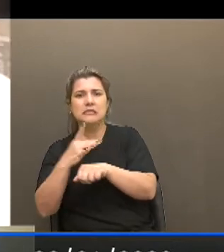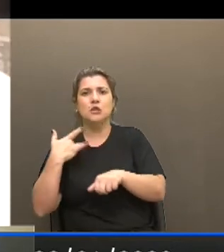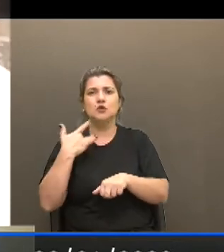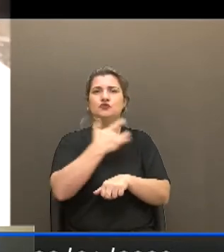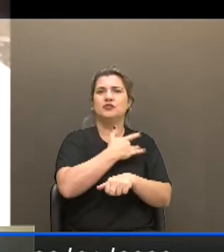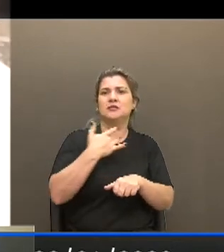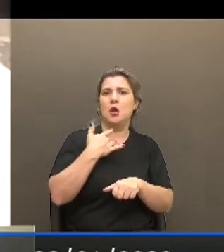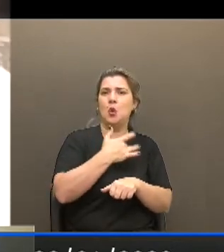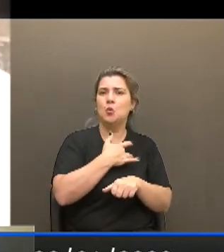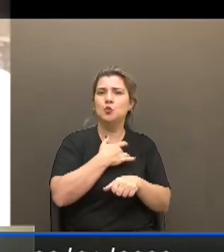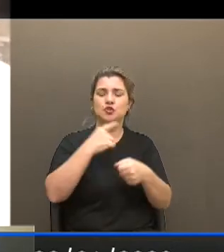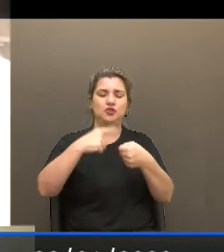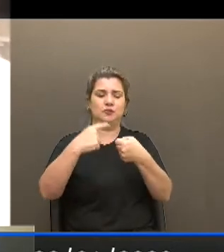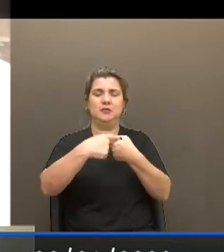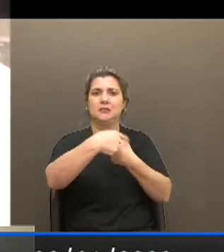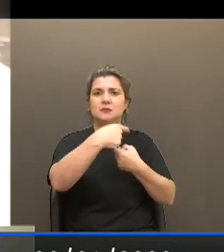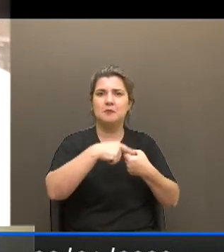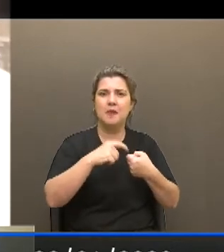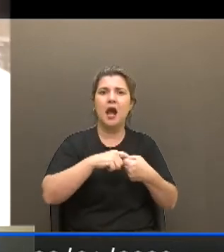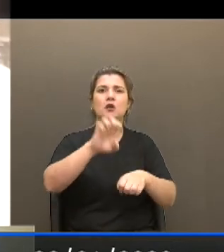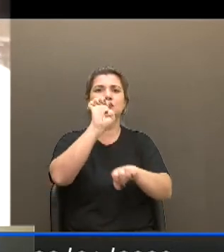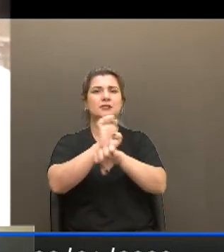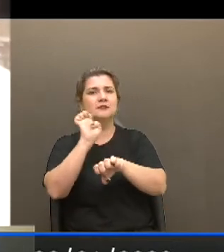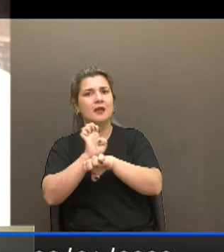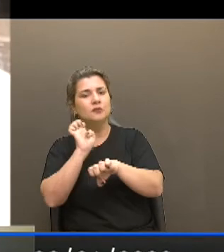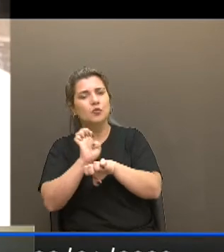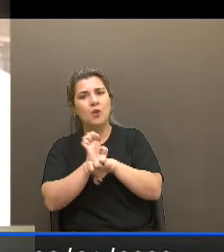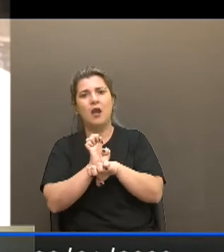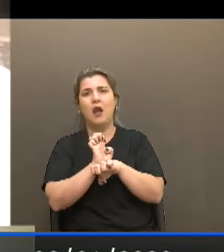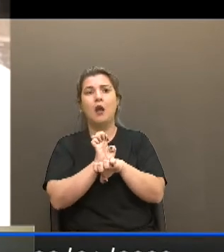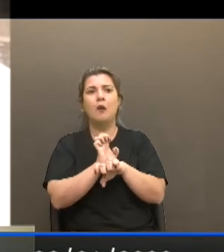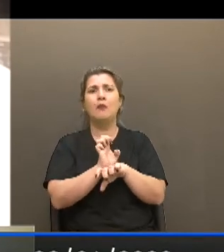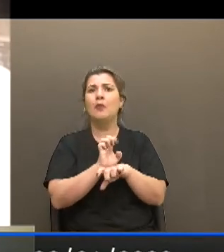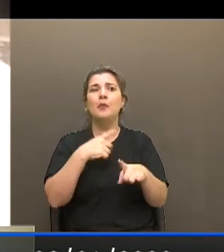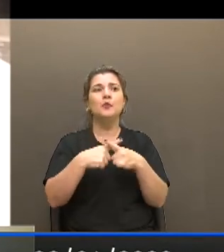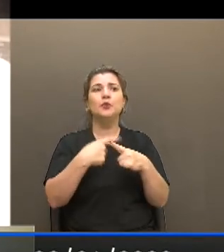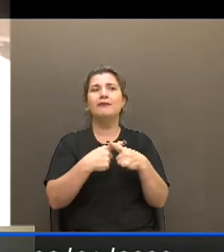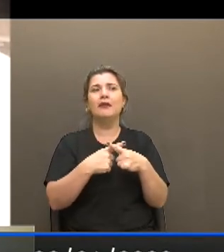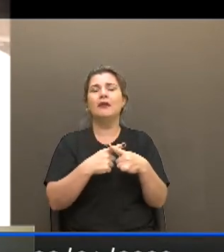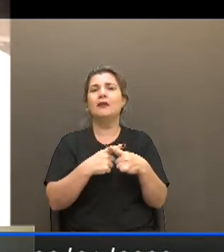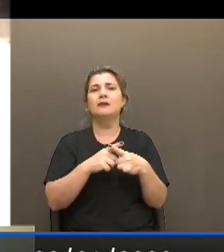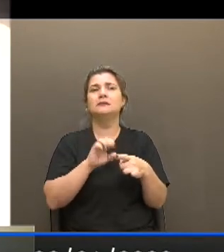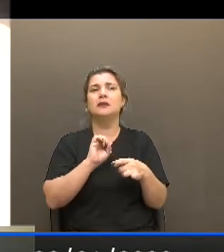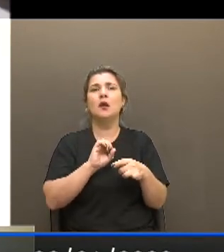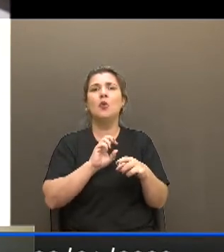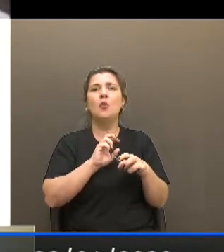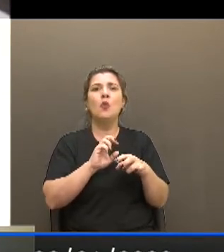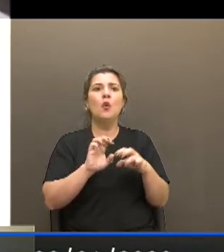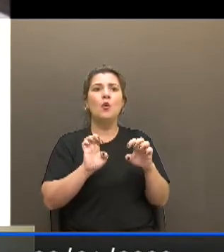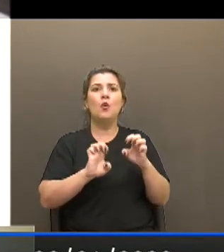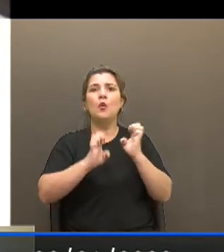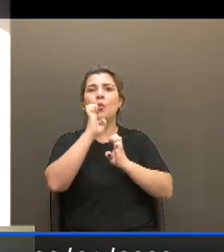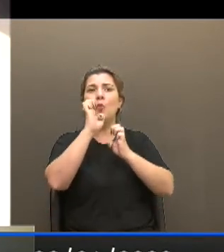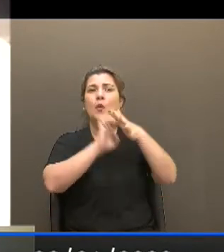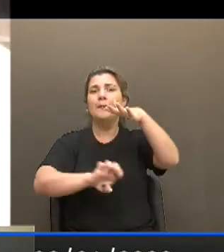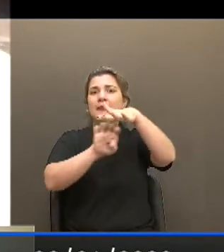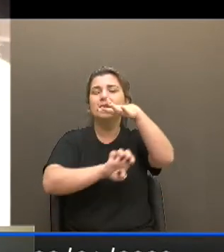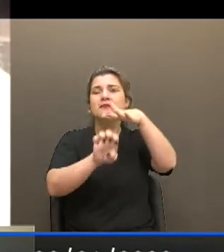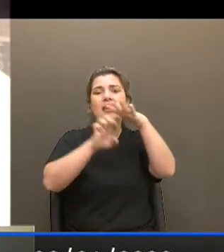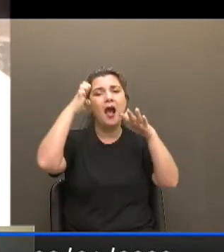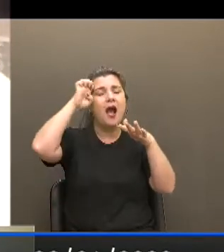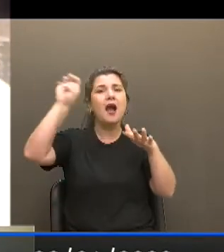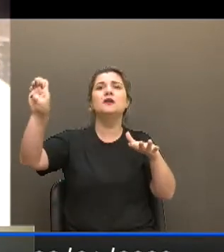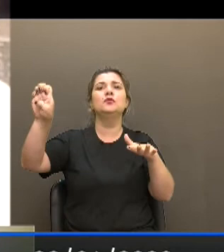a nível municipal e estadual, senão o empreendedor lá ele vai ficar tateando no escuro ou tentando fazer uma coisa enquanto